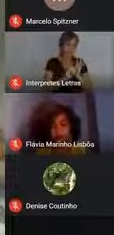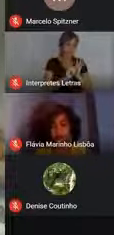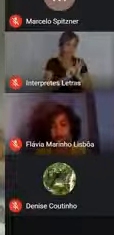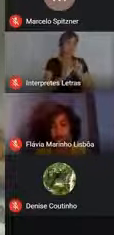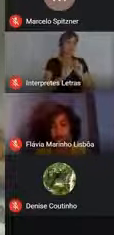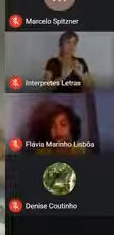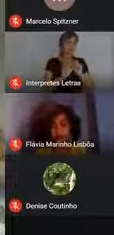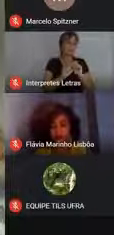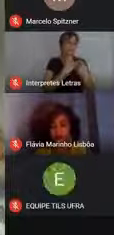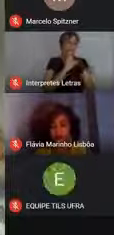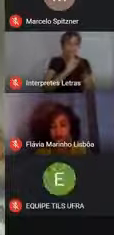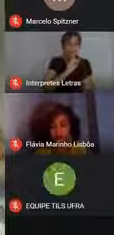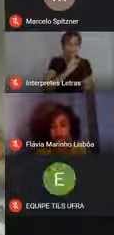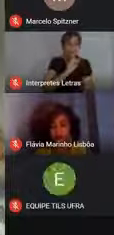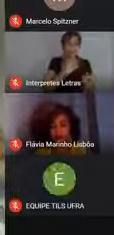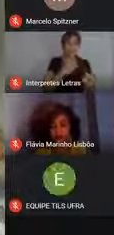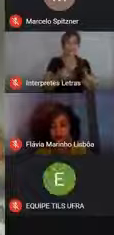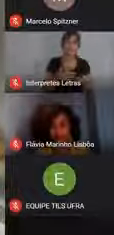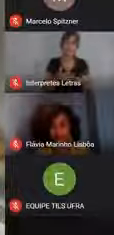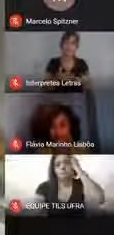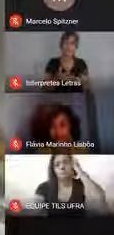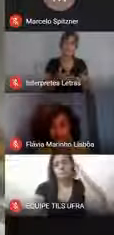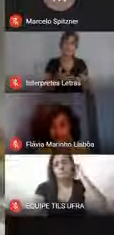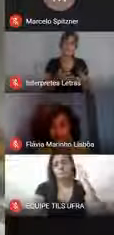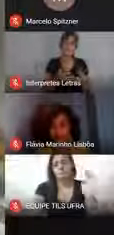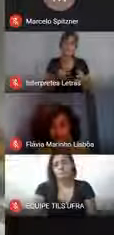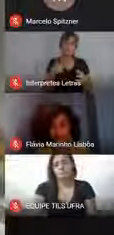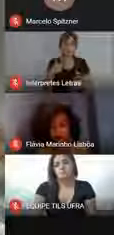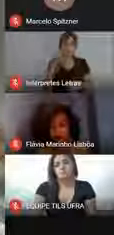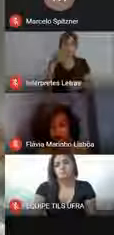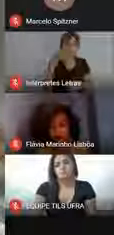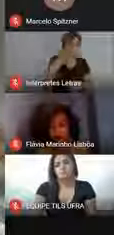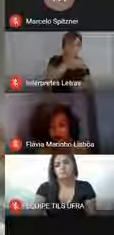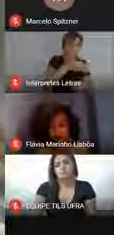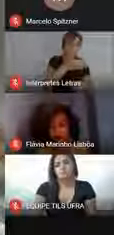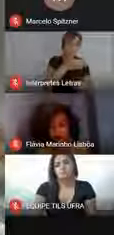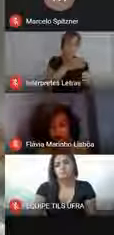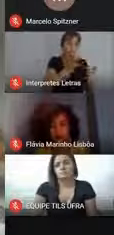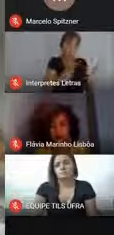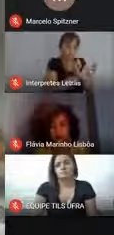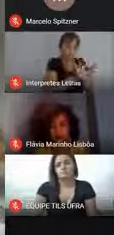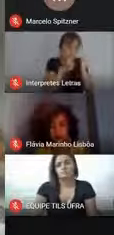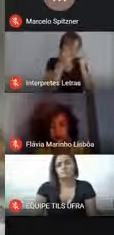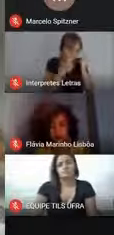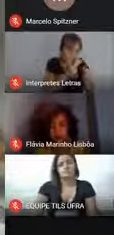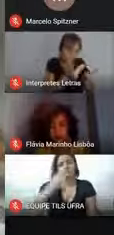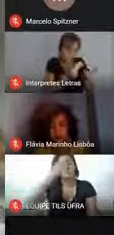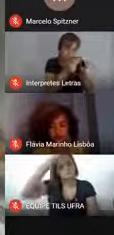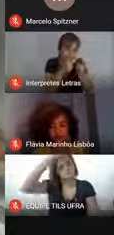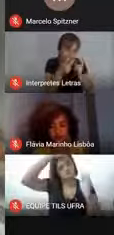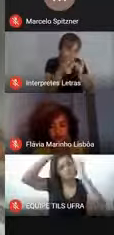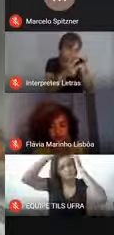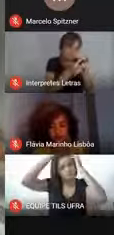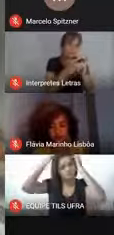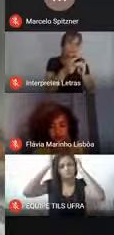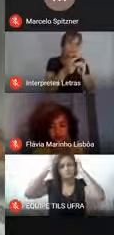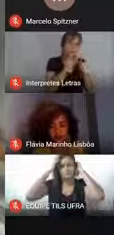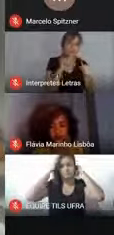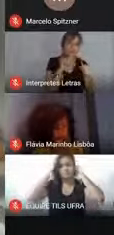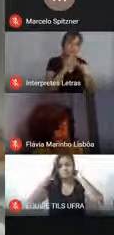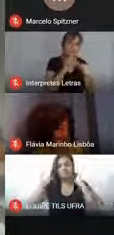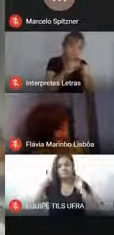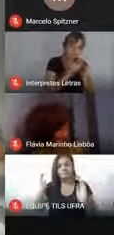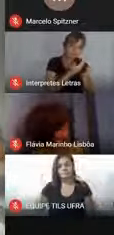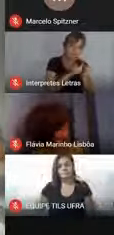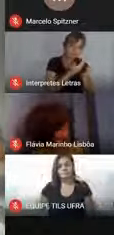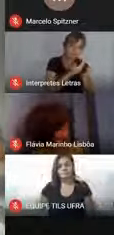Né? Então, só o fato de você ir a essa comunidade, você, todos aqui que tiverem a oportunidade de fazer um estudo como